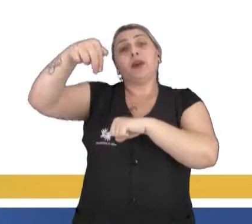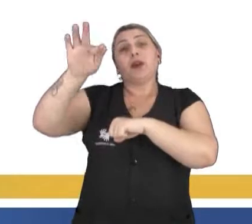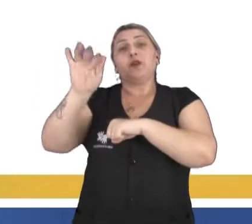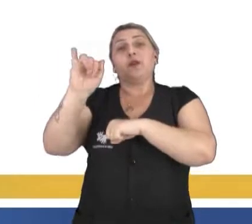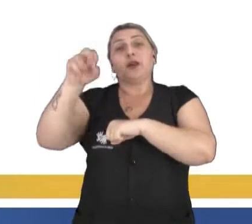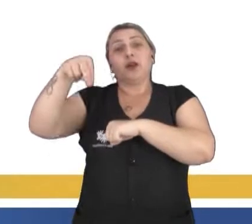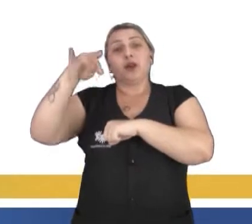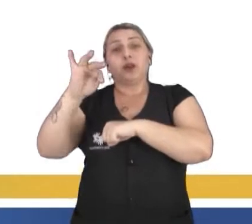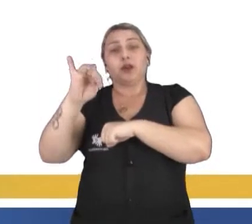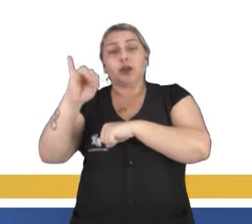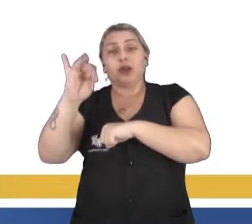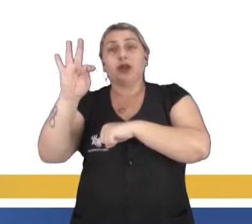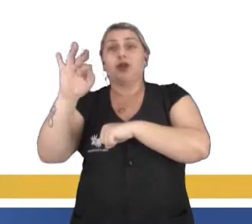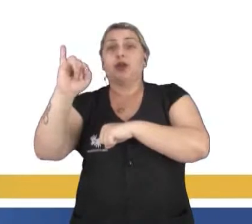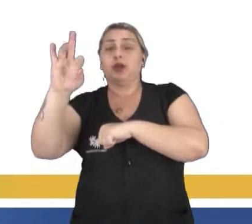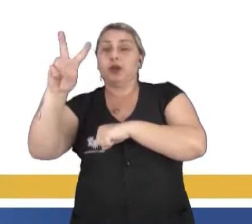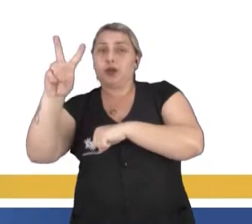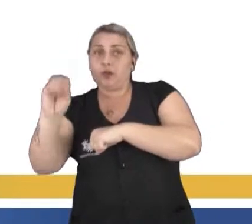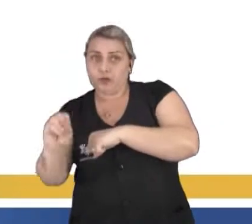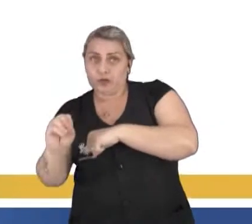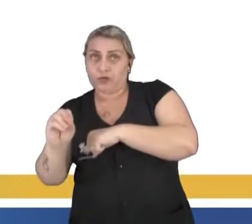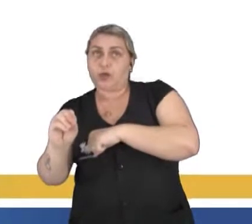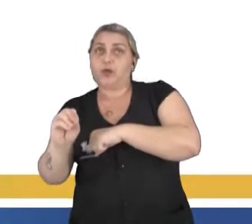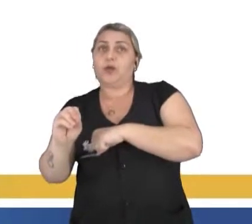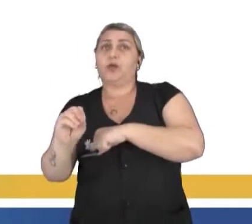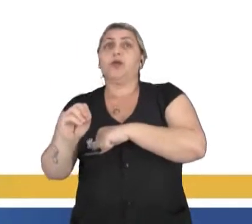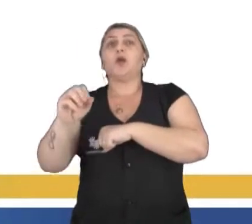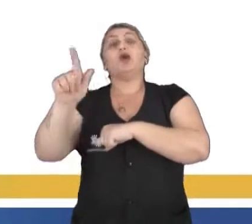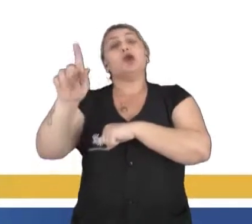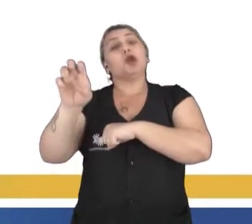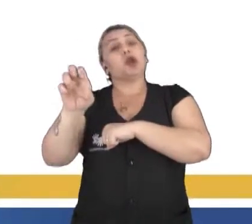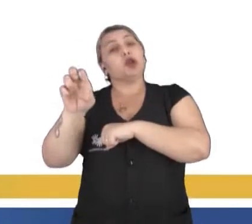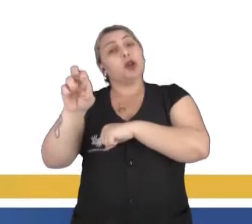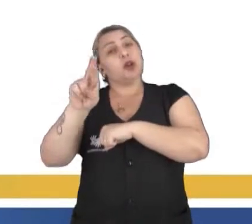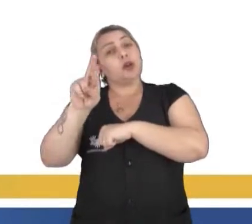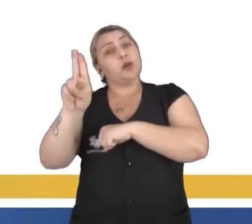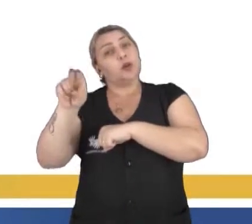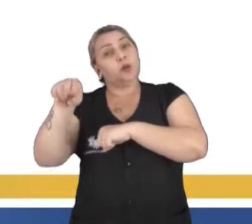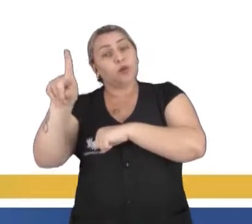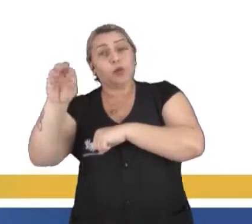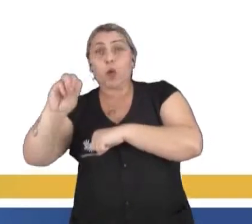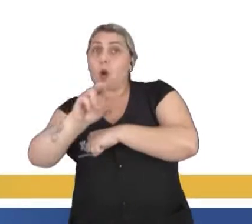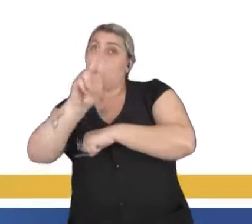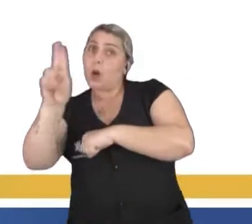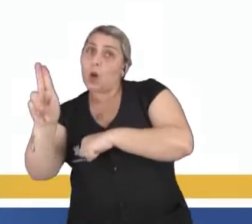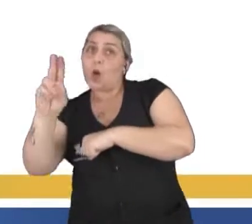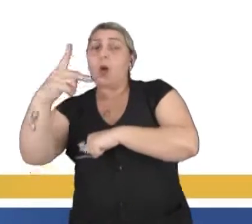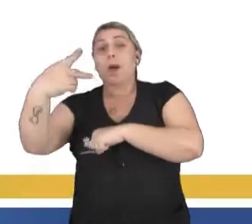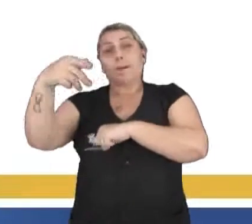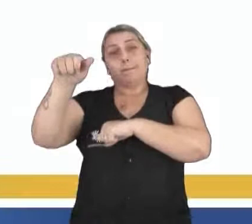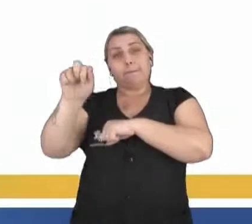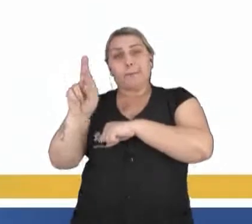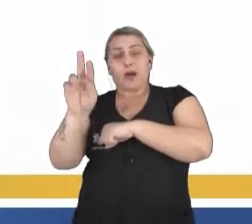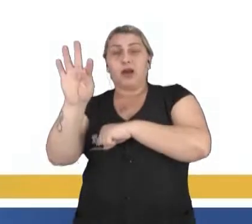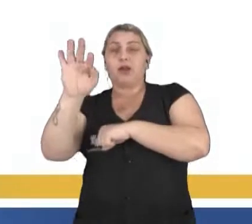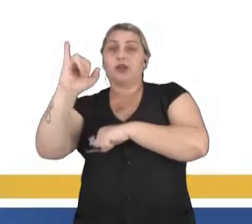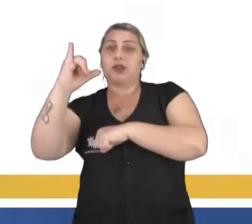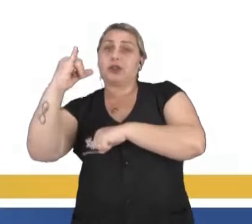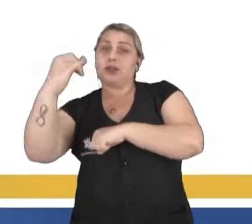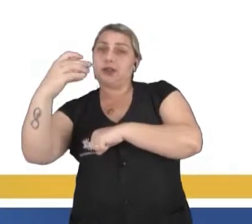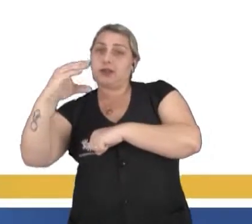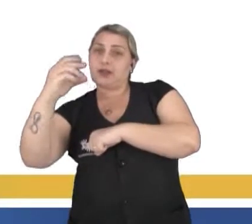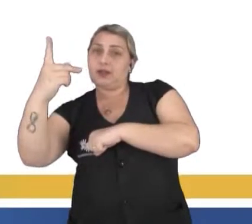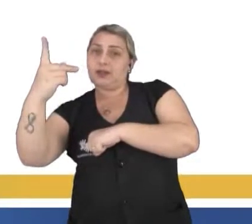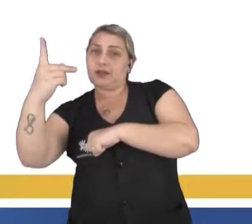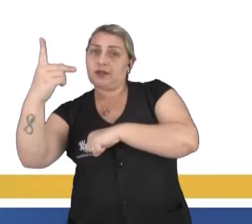característica aí, no particípio ou no gerúndio, tá certo? Então, a oração reduzida, ela não vai